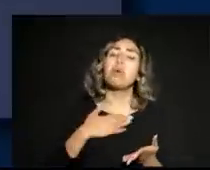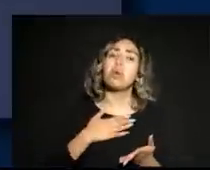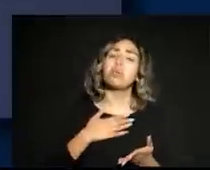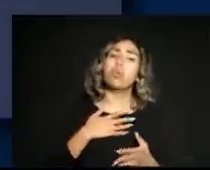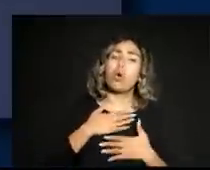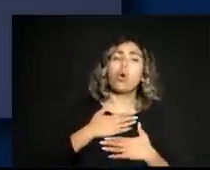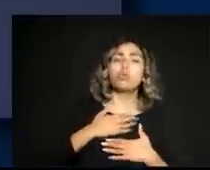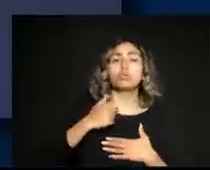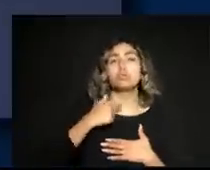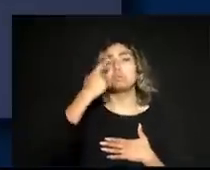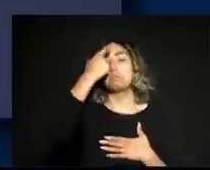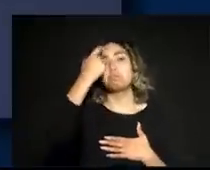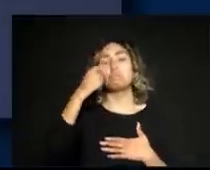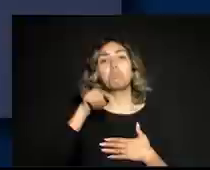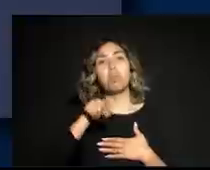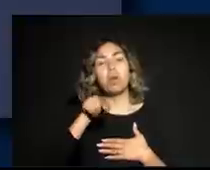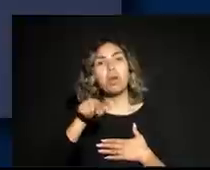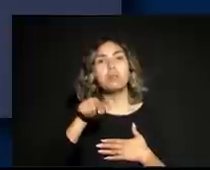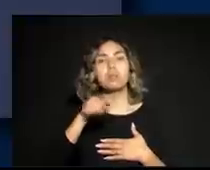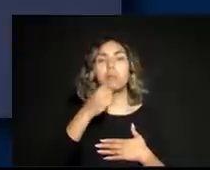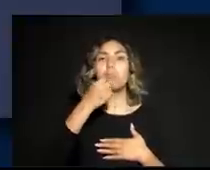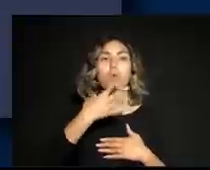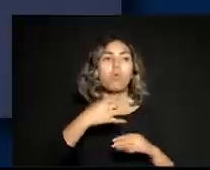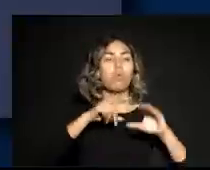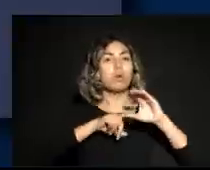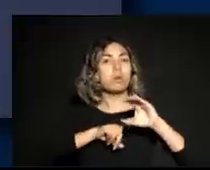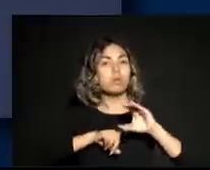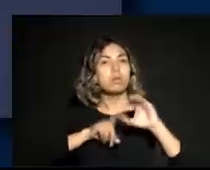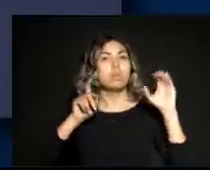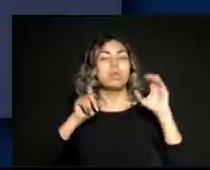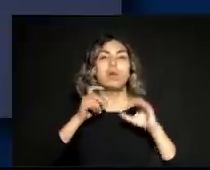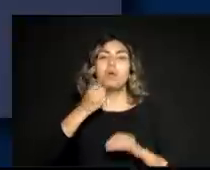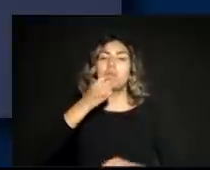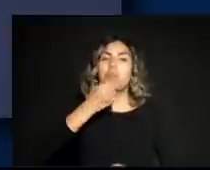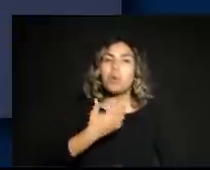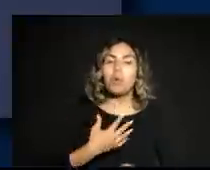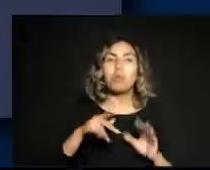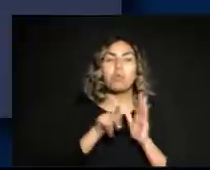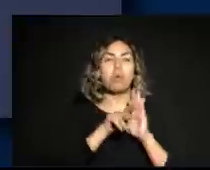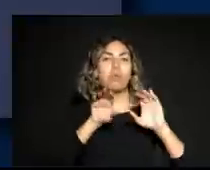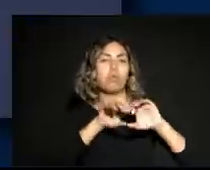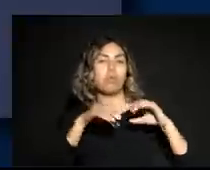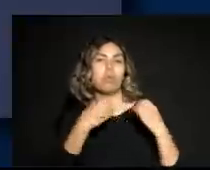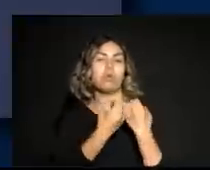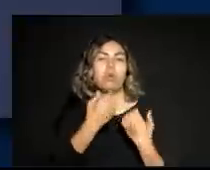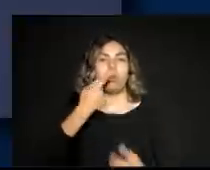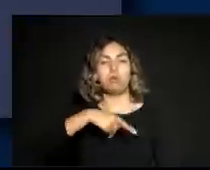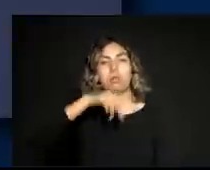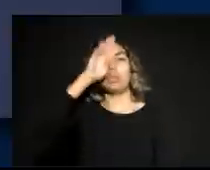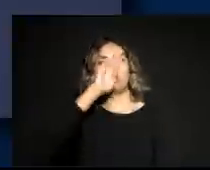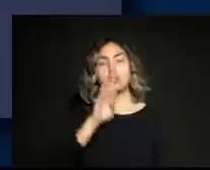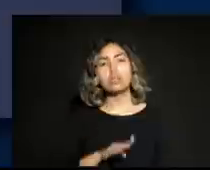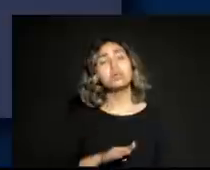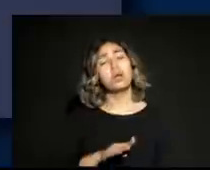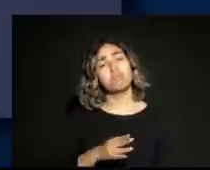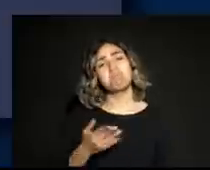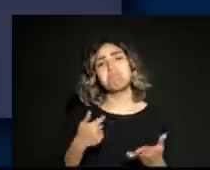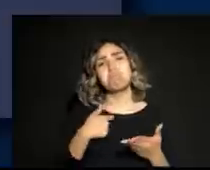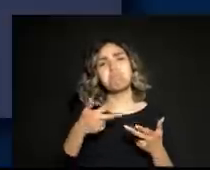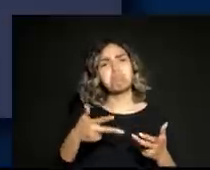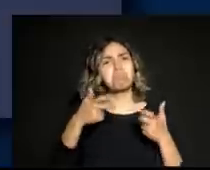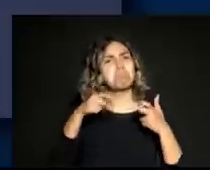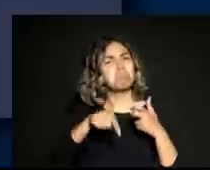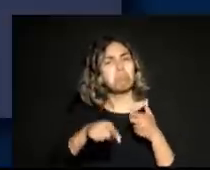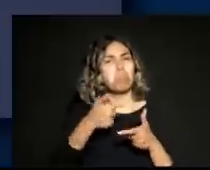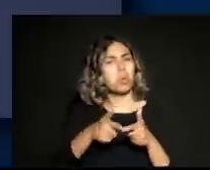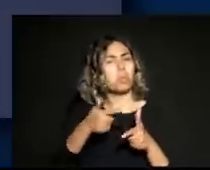bem-vinda essa essa maior independência do congresso nacional e não vejo isso aqui nenhum